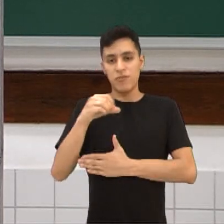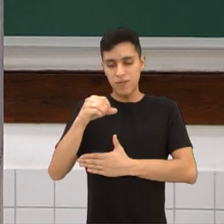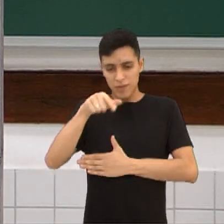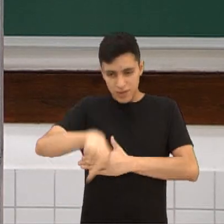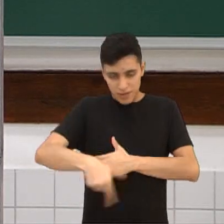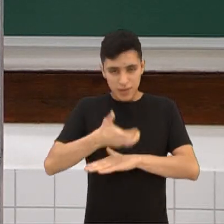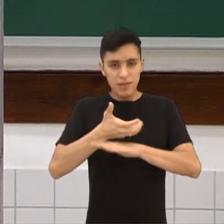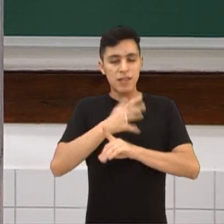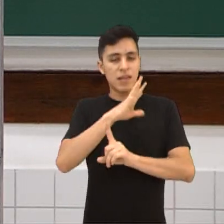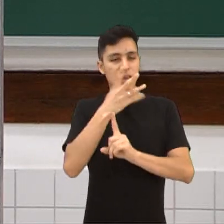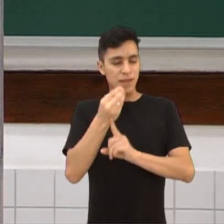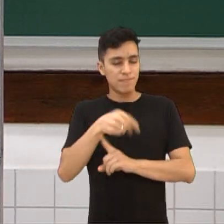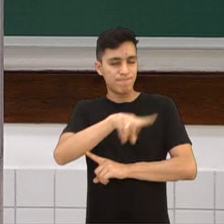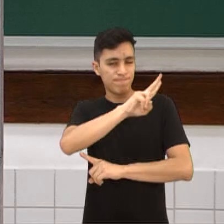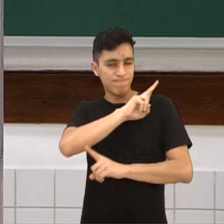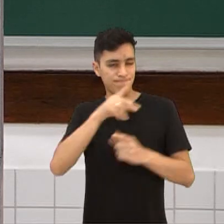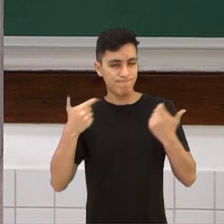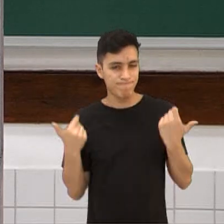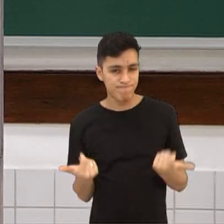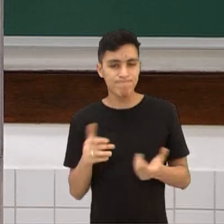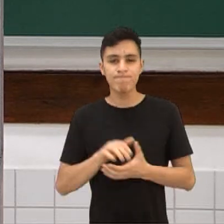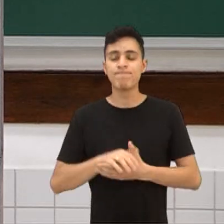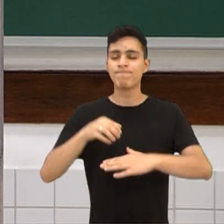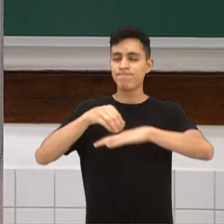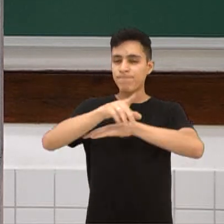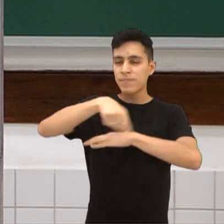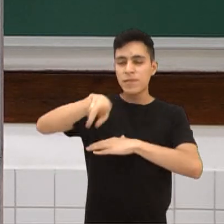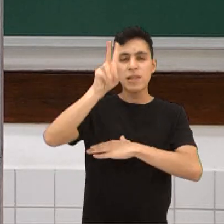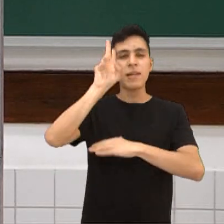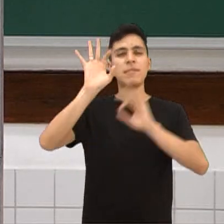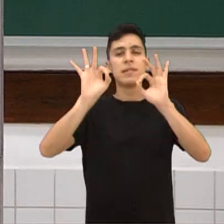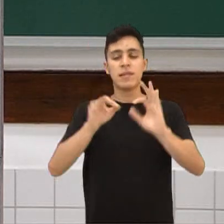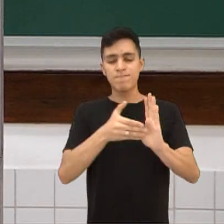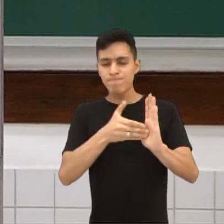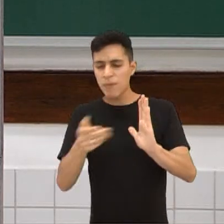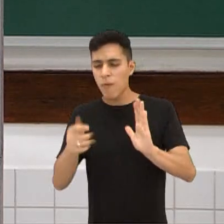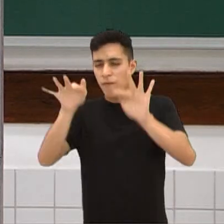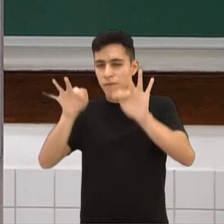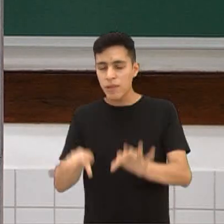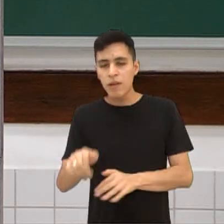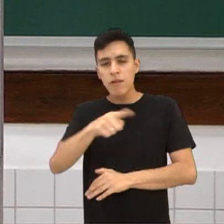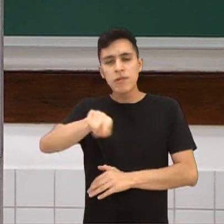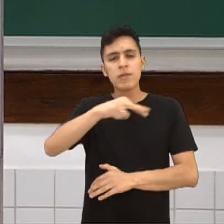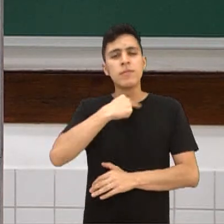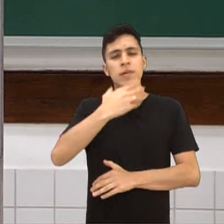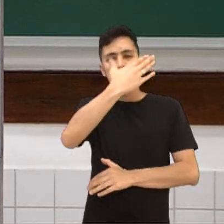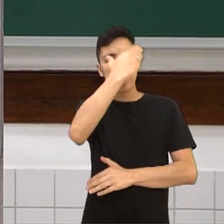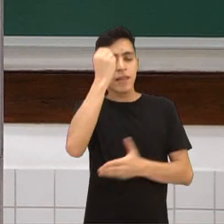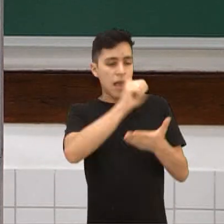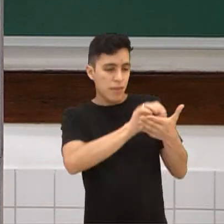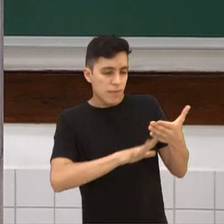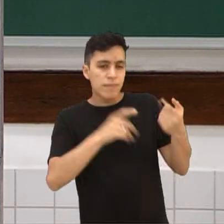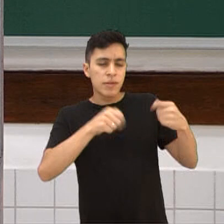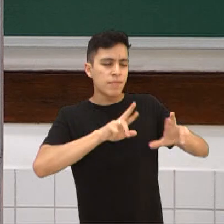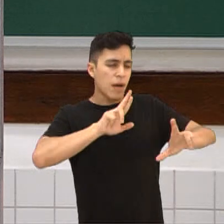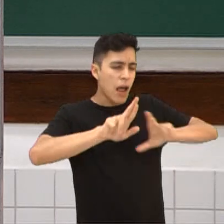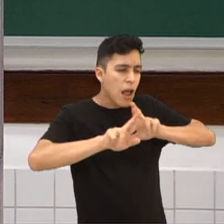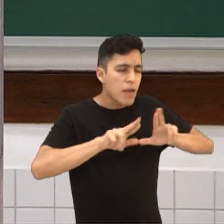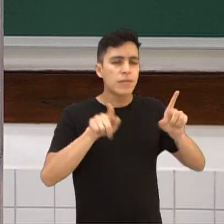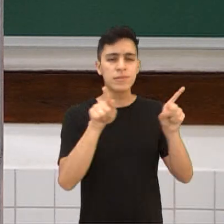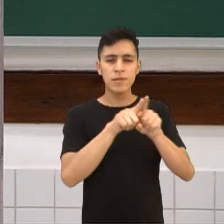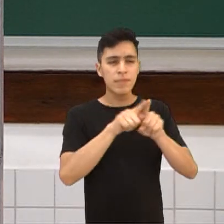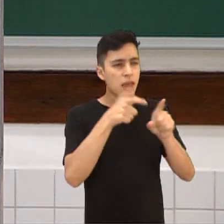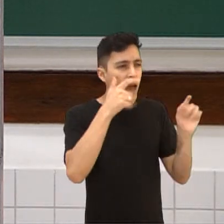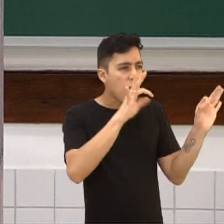de arte da segunda série do ensino médio. Lembrando que a gente já está na reta final, não esquecer de fazer as atividades, né, assistir